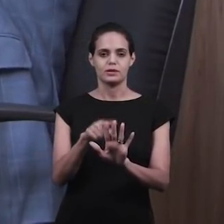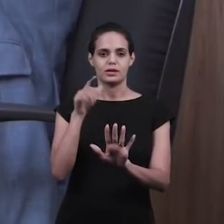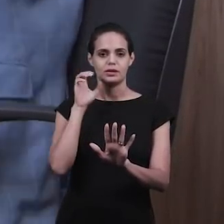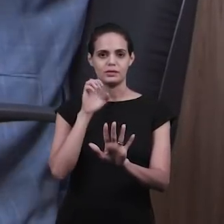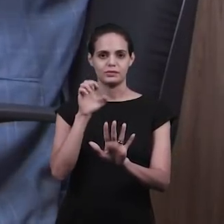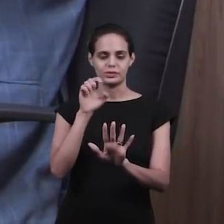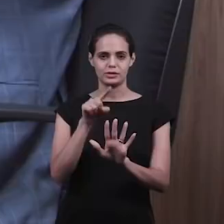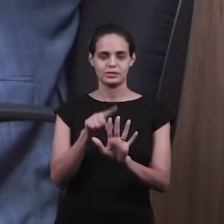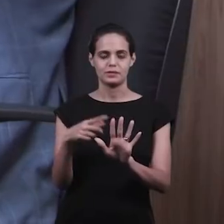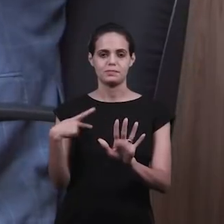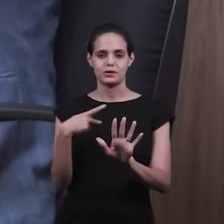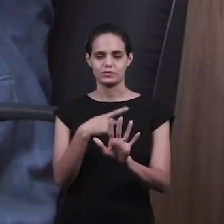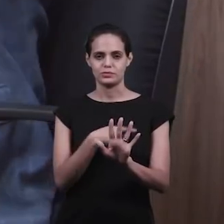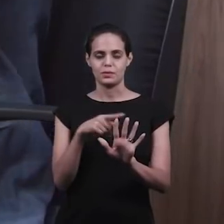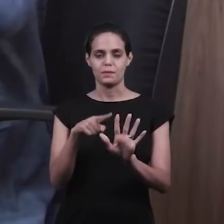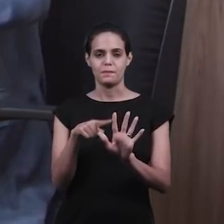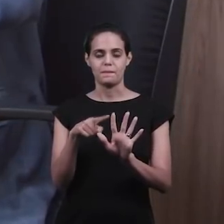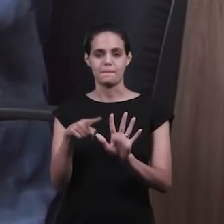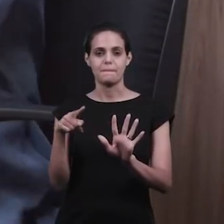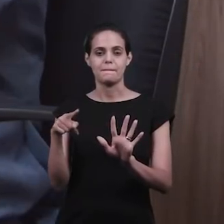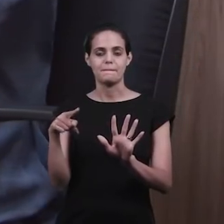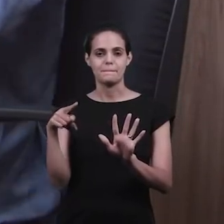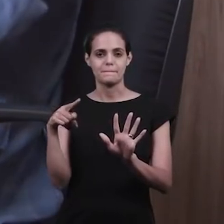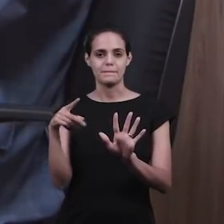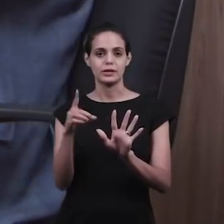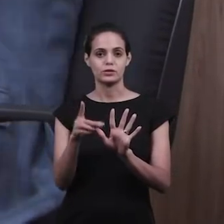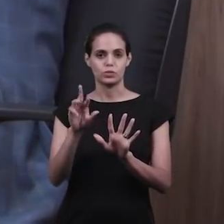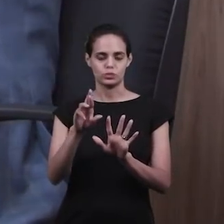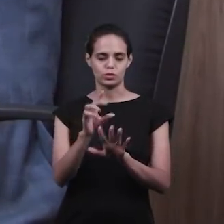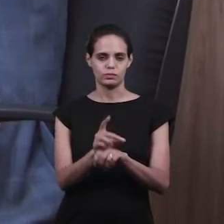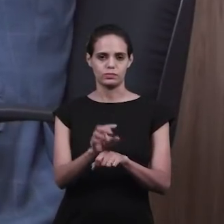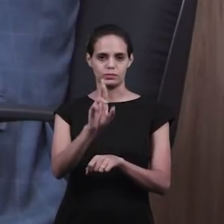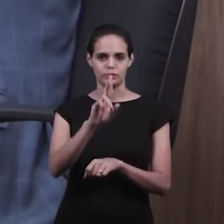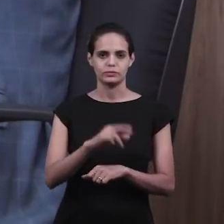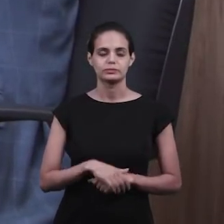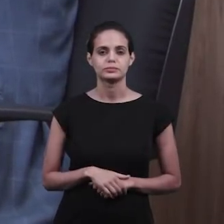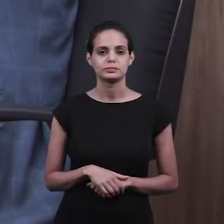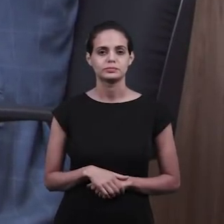pastor e mestre. São características dos ministérios.